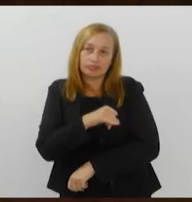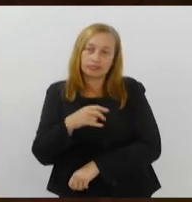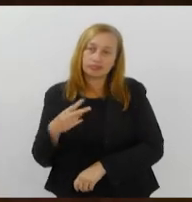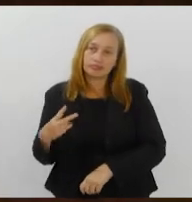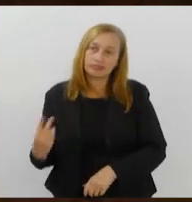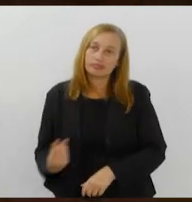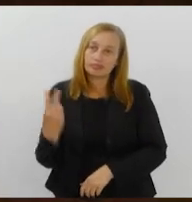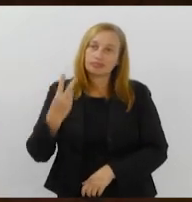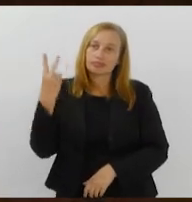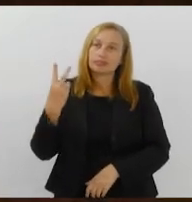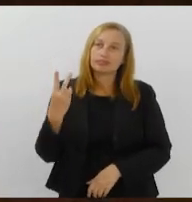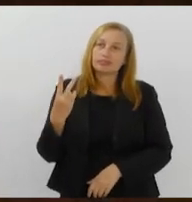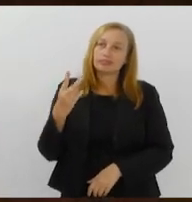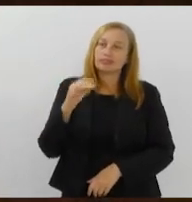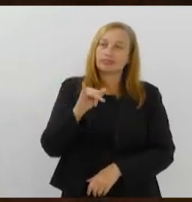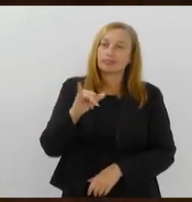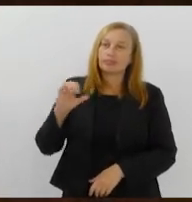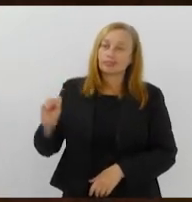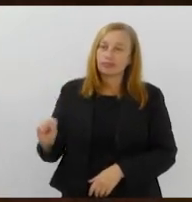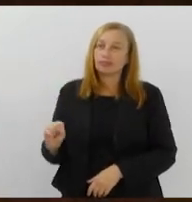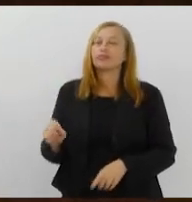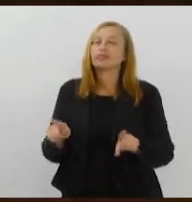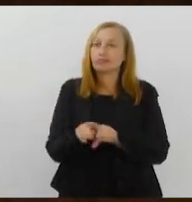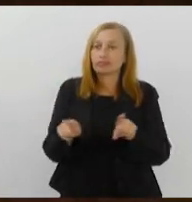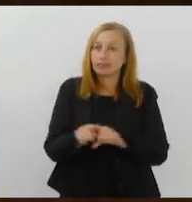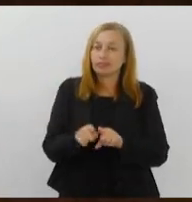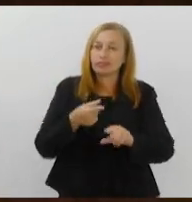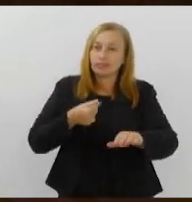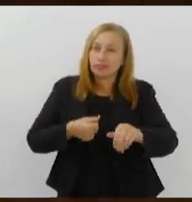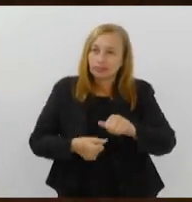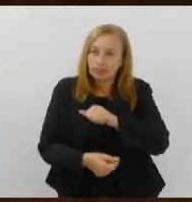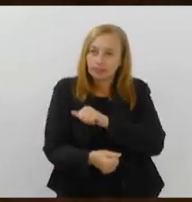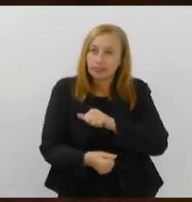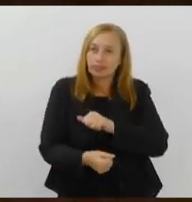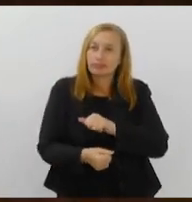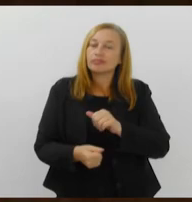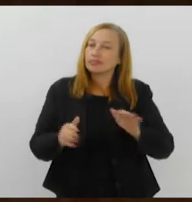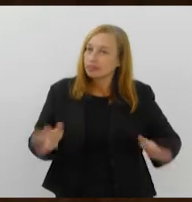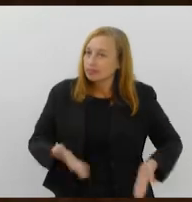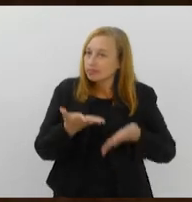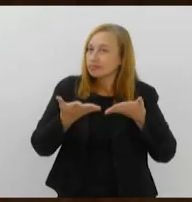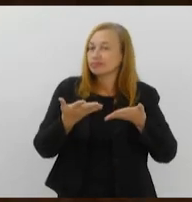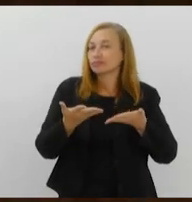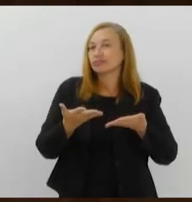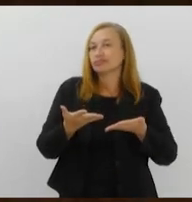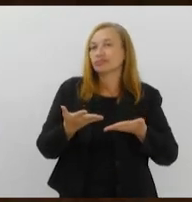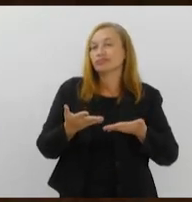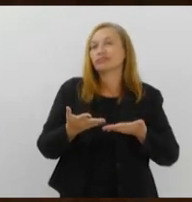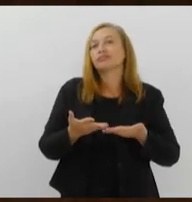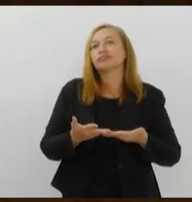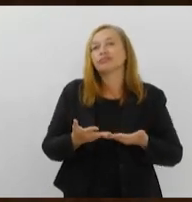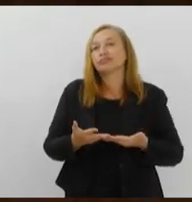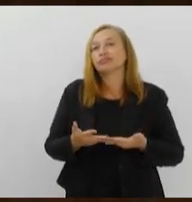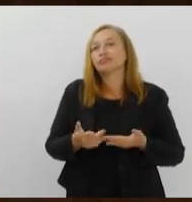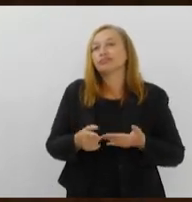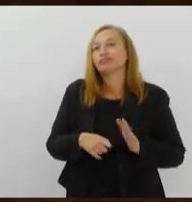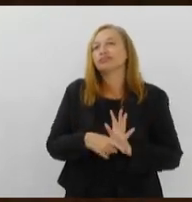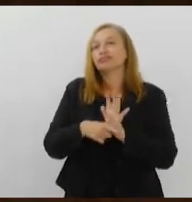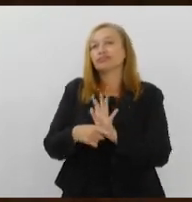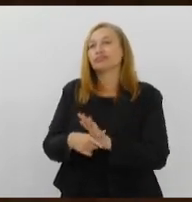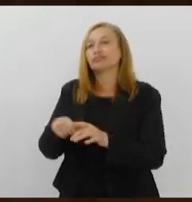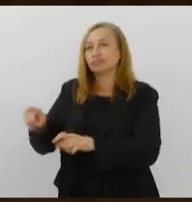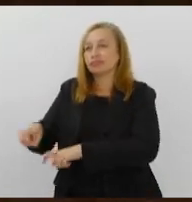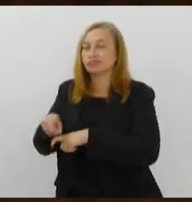dos nossos biomas é também um investimento em iniciativas que protagonizem o pequeno